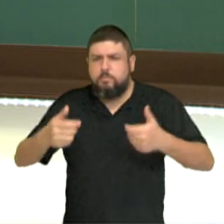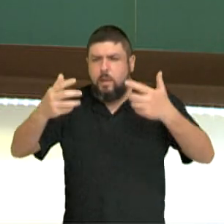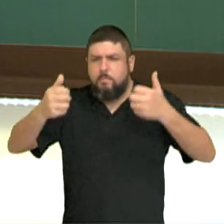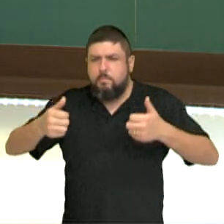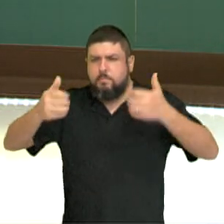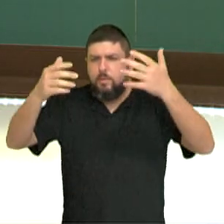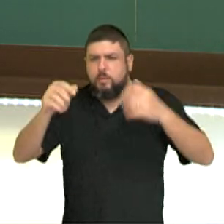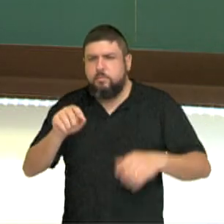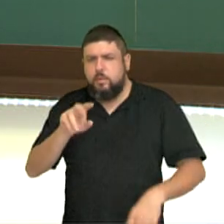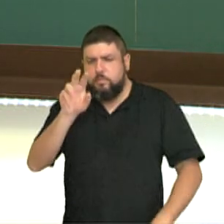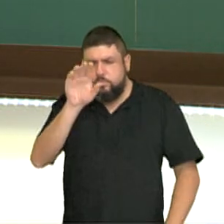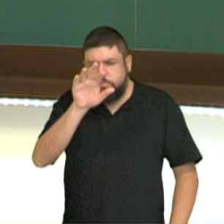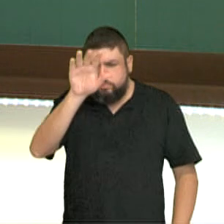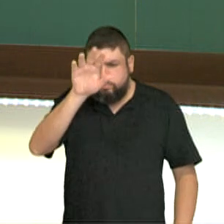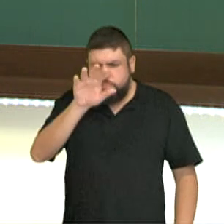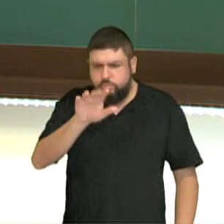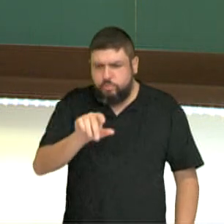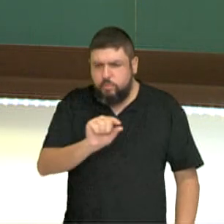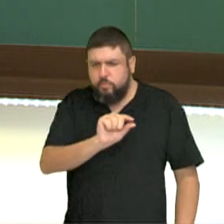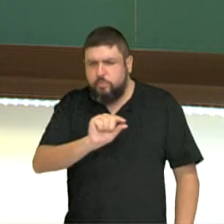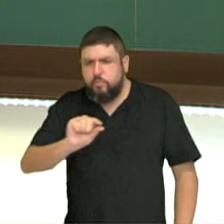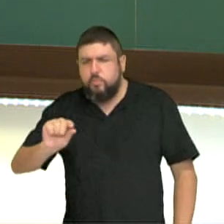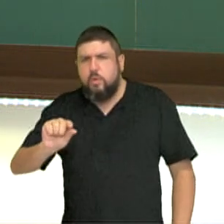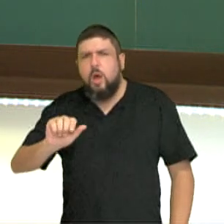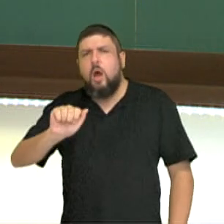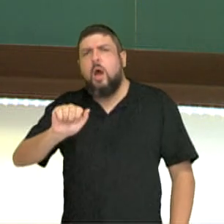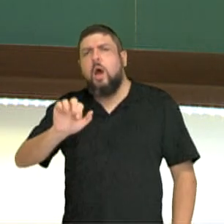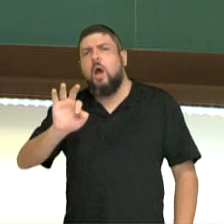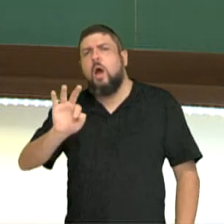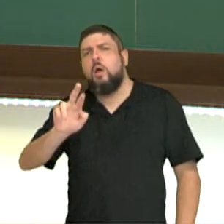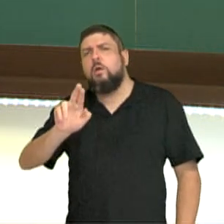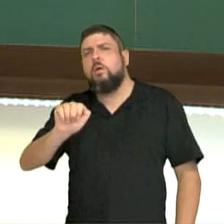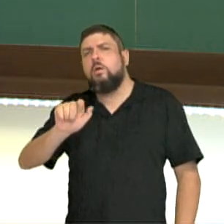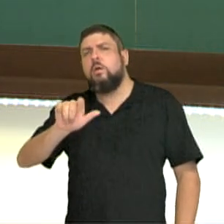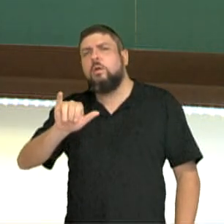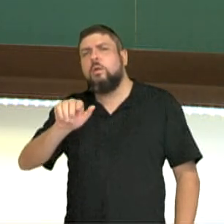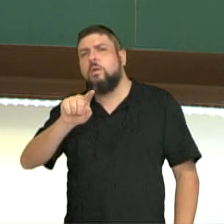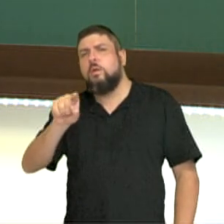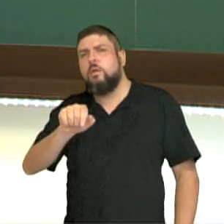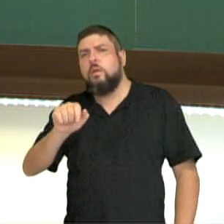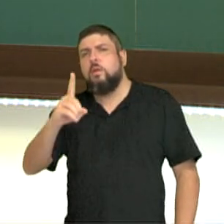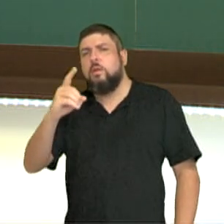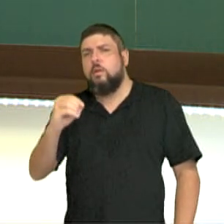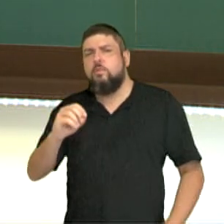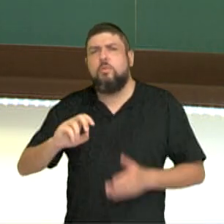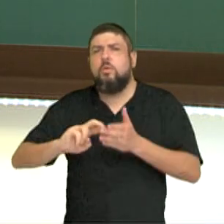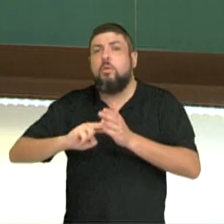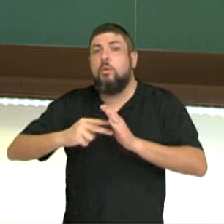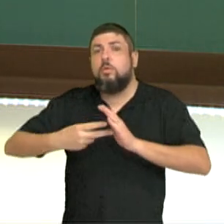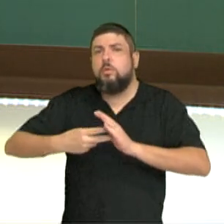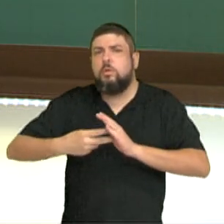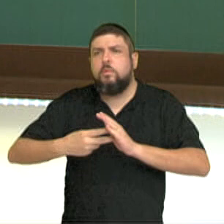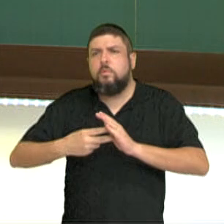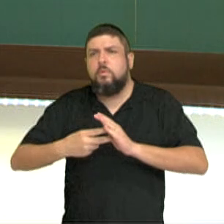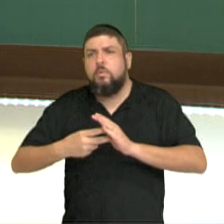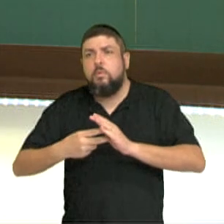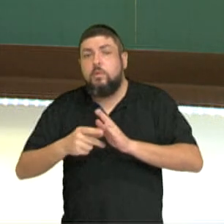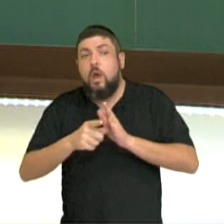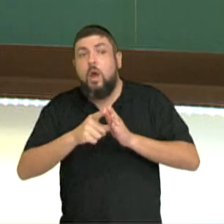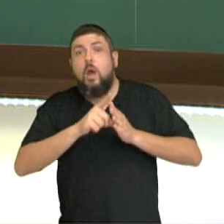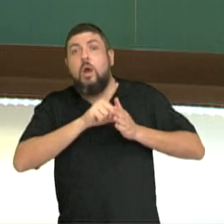lá atualizado tal horário, né? Que houve uma modificação em relação àquela notícia